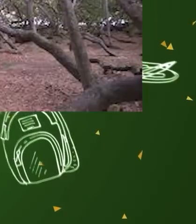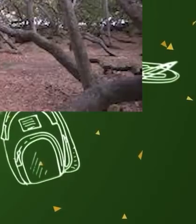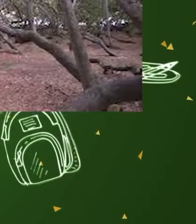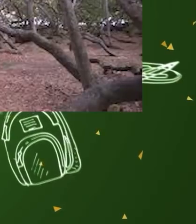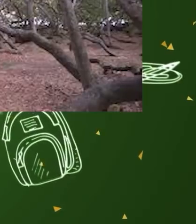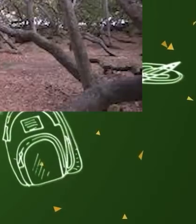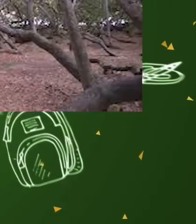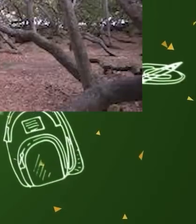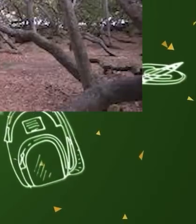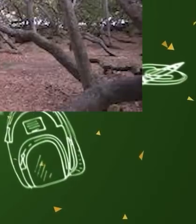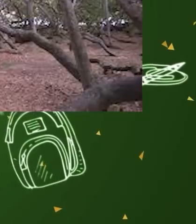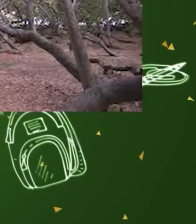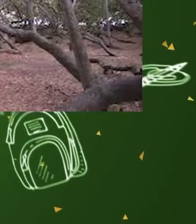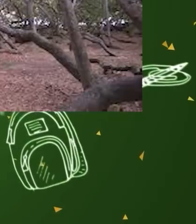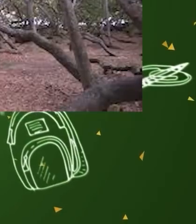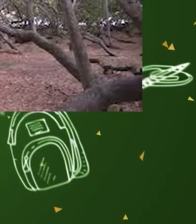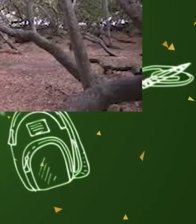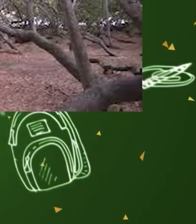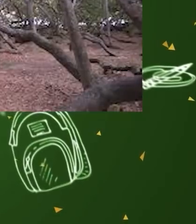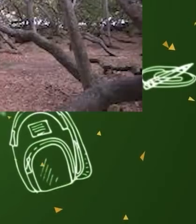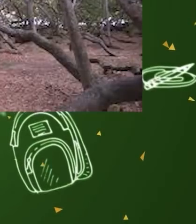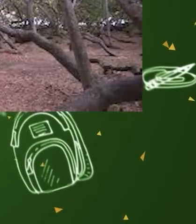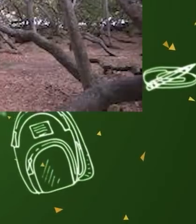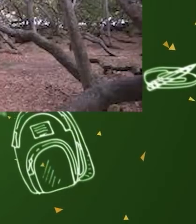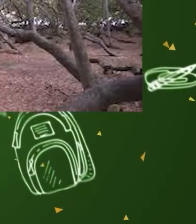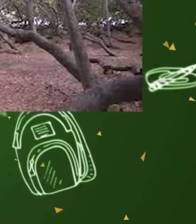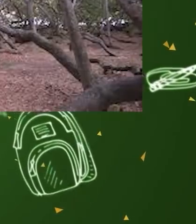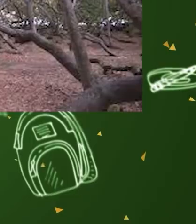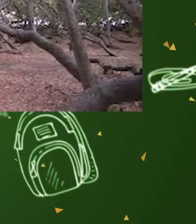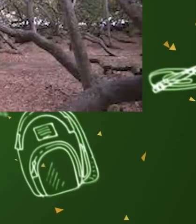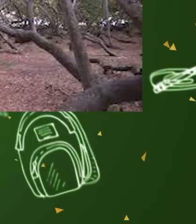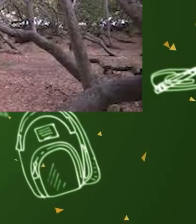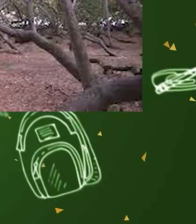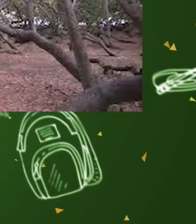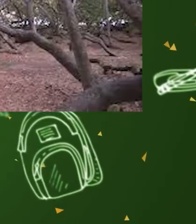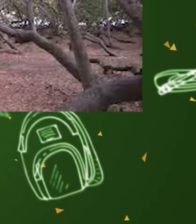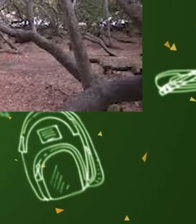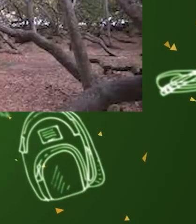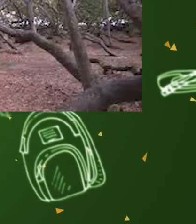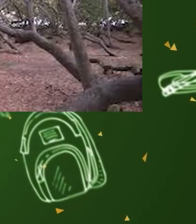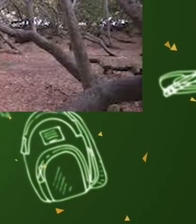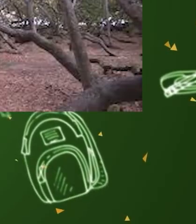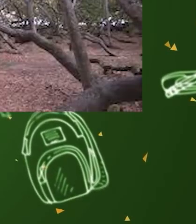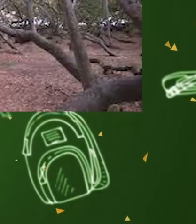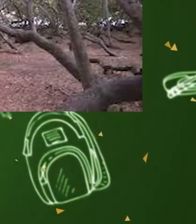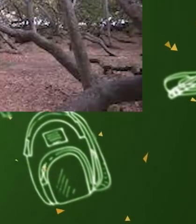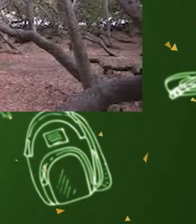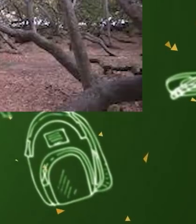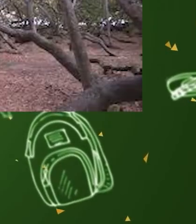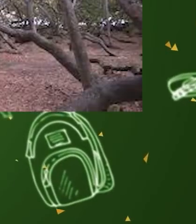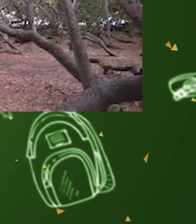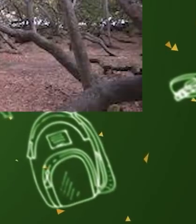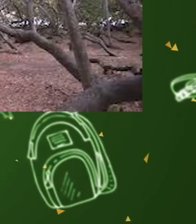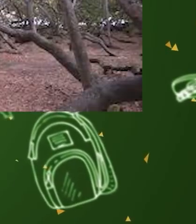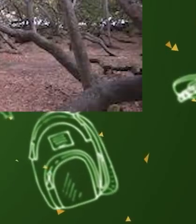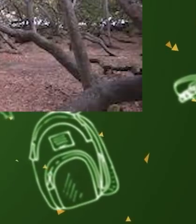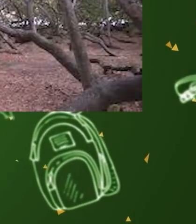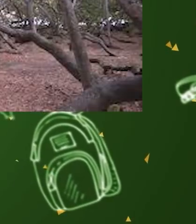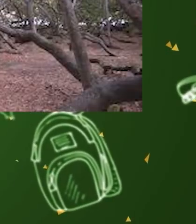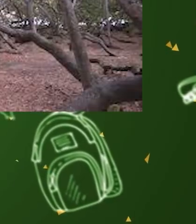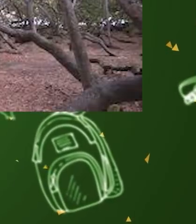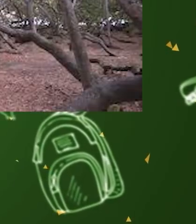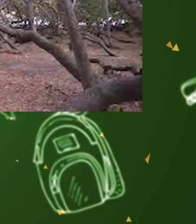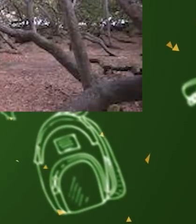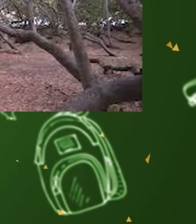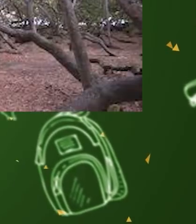Essas raízes cresceram novamente, cresceram para o lado, devido ao peso,